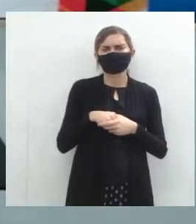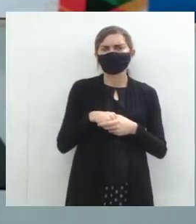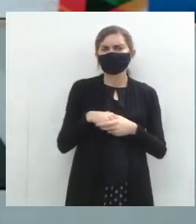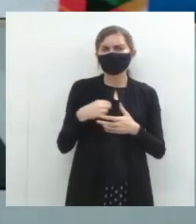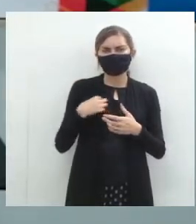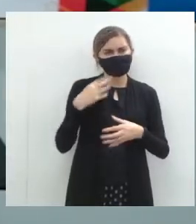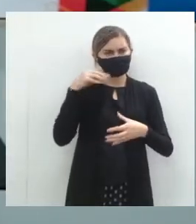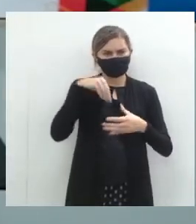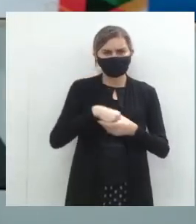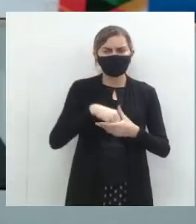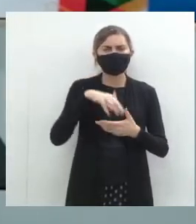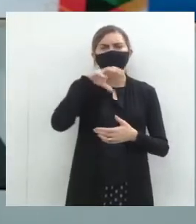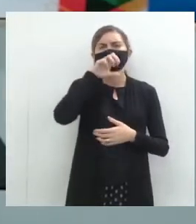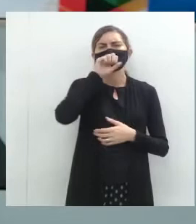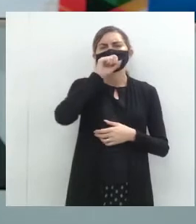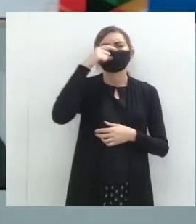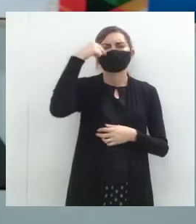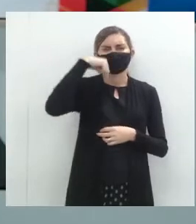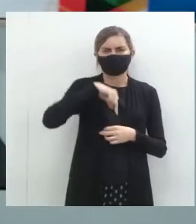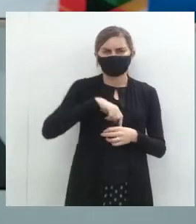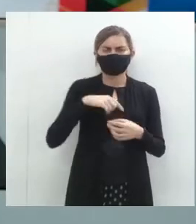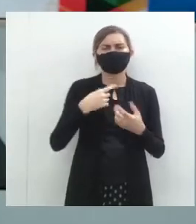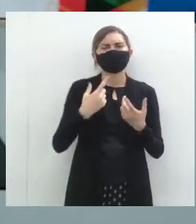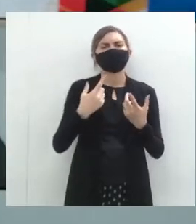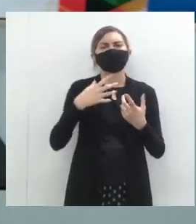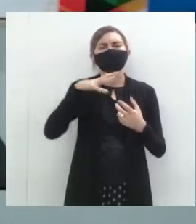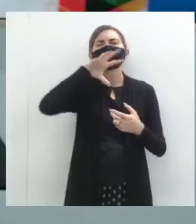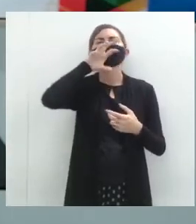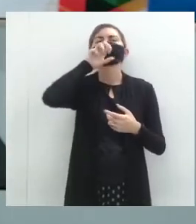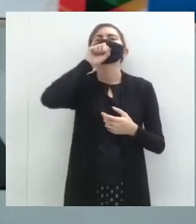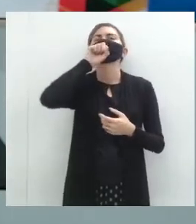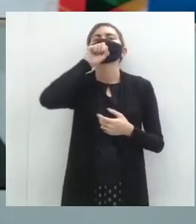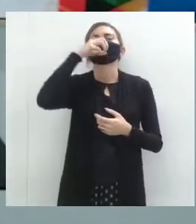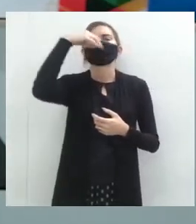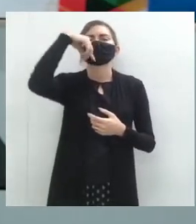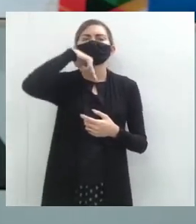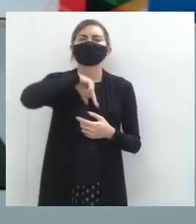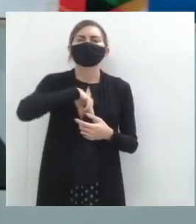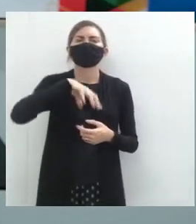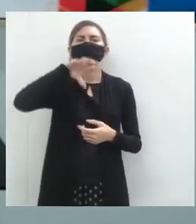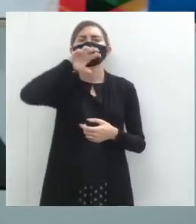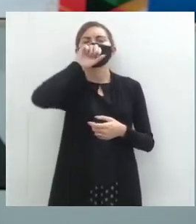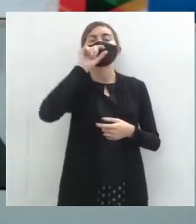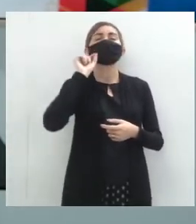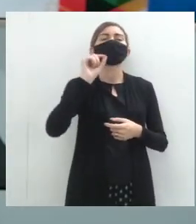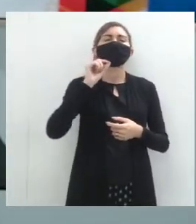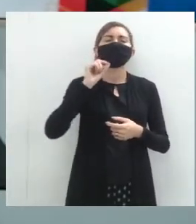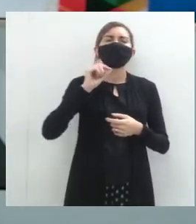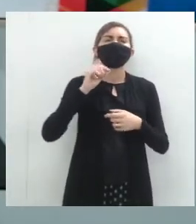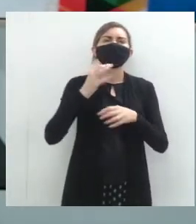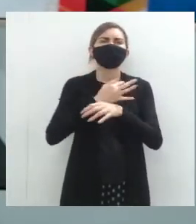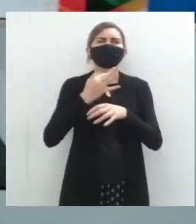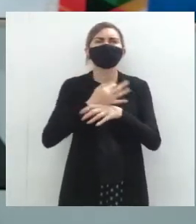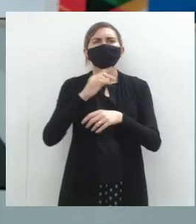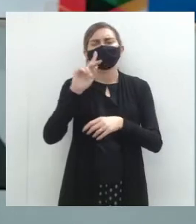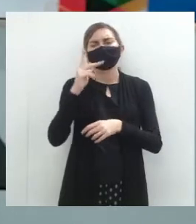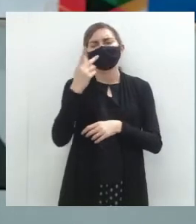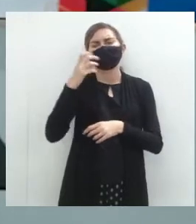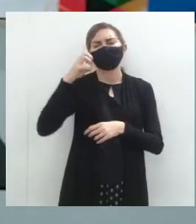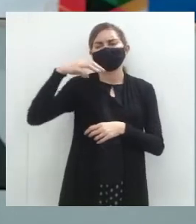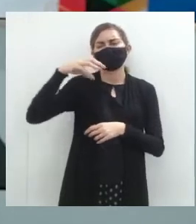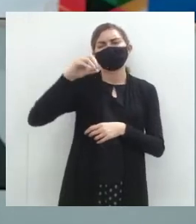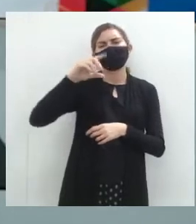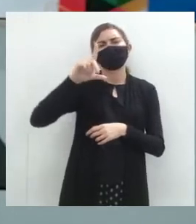Quando eu boto o oxigênio para dentro, o que é que vai acontecer? Quando eu coloco o oxigênio para dentro, quem vai carregar isso aqui é a